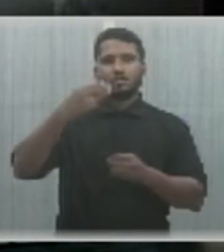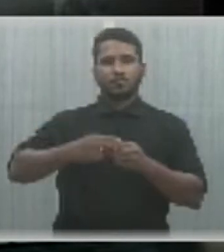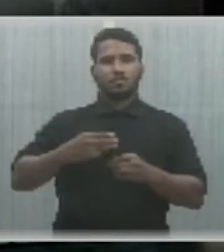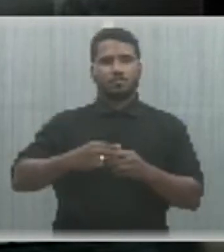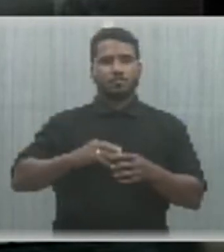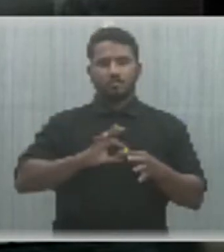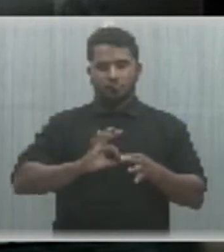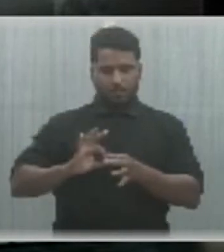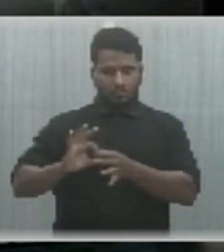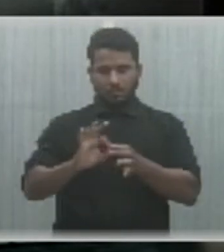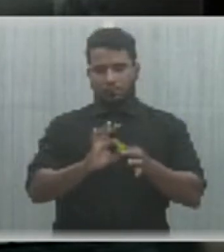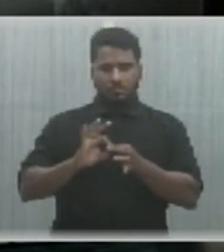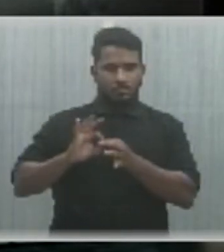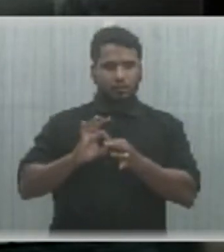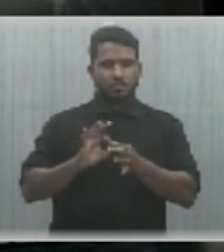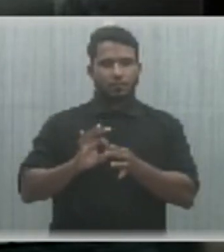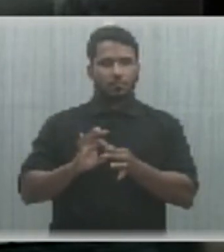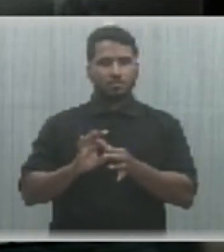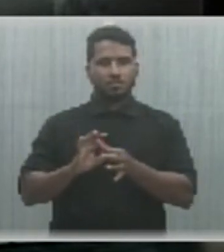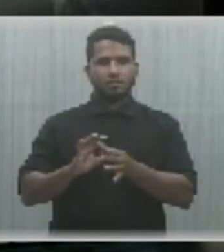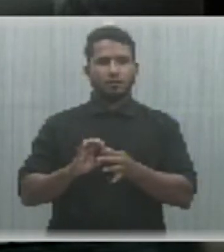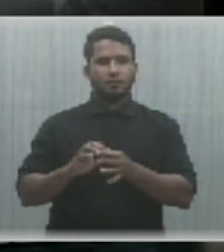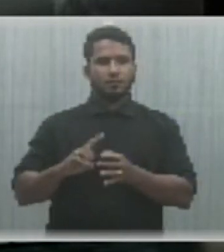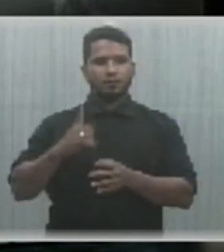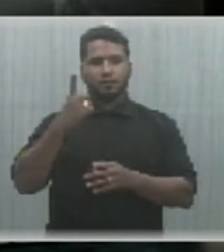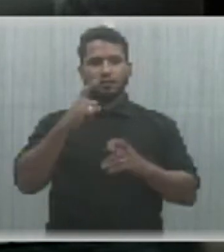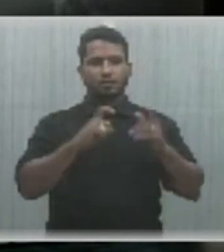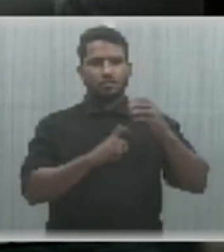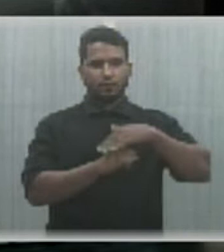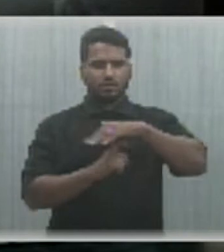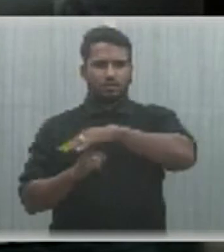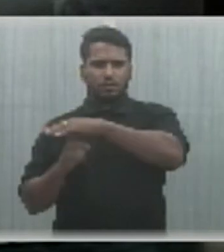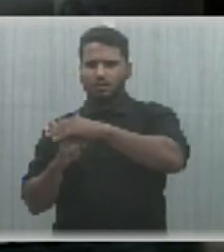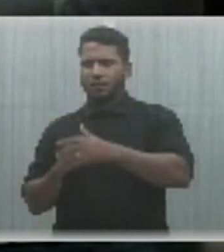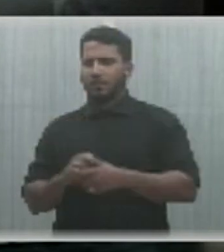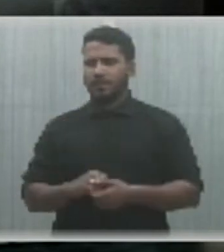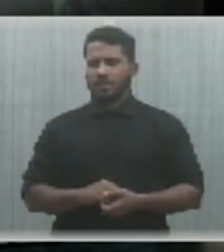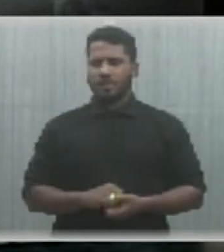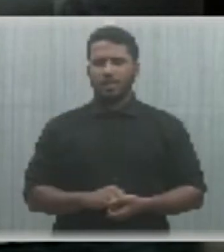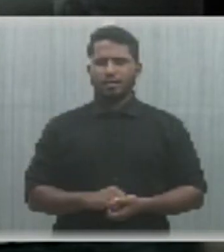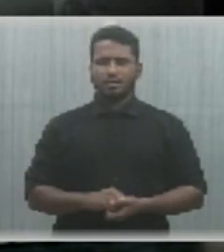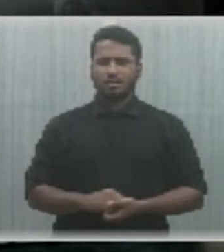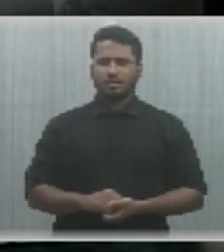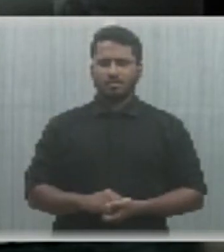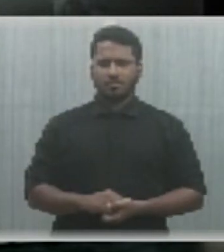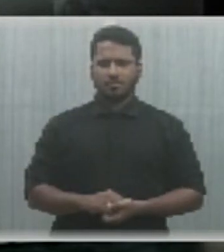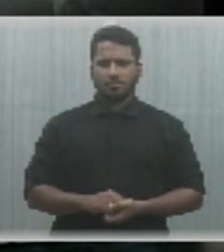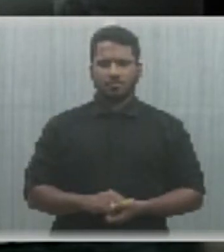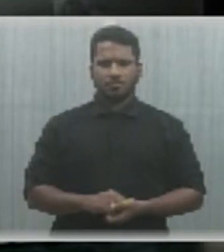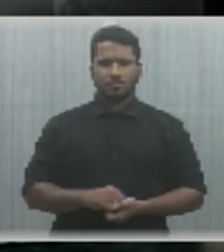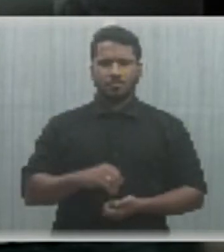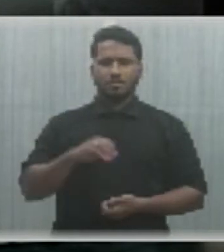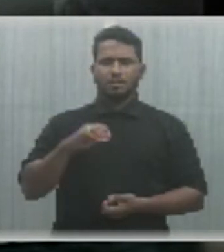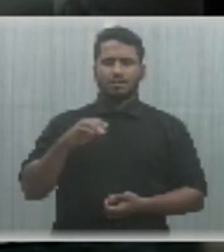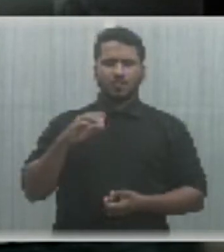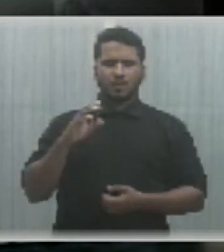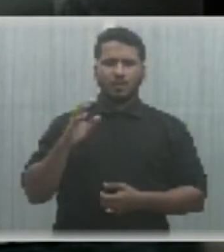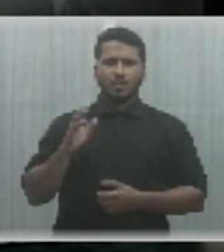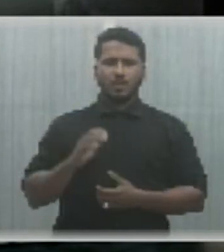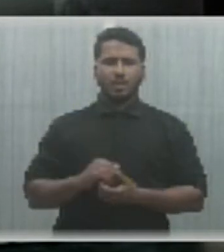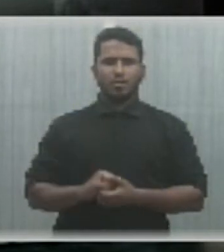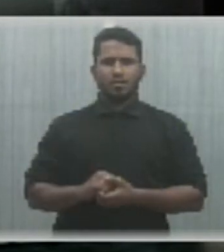de União uma feira do Babaçu Livre na localidade Zundão dos Camilos, onde